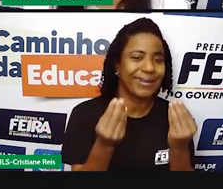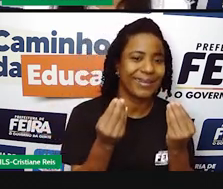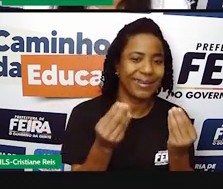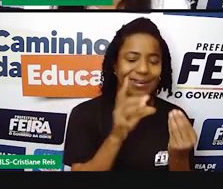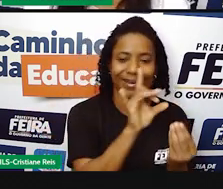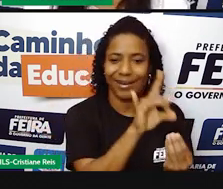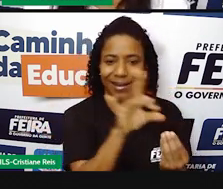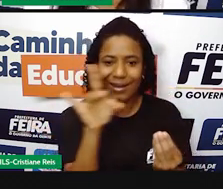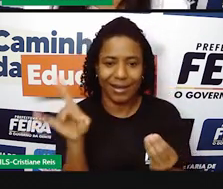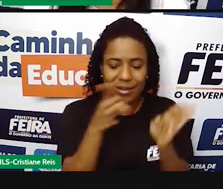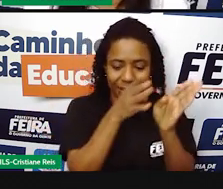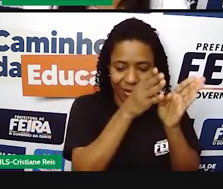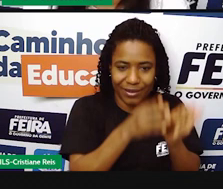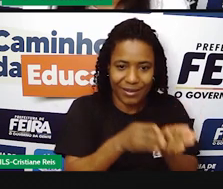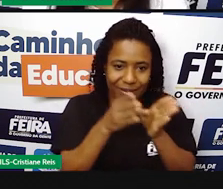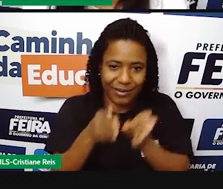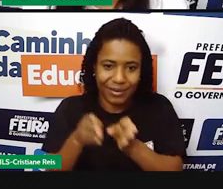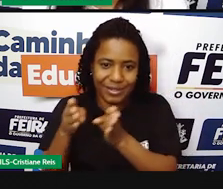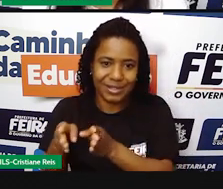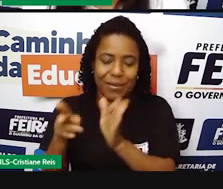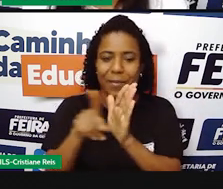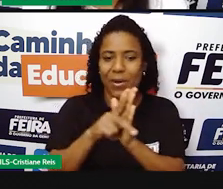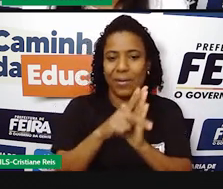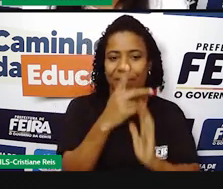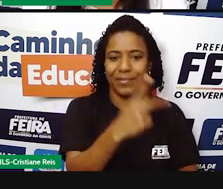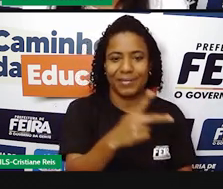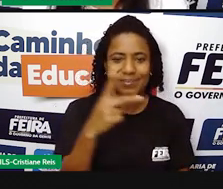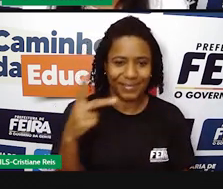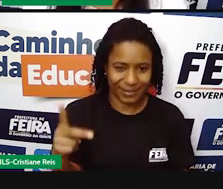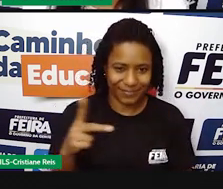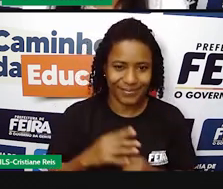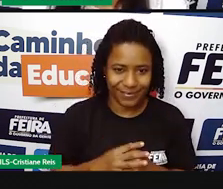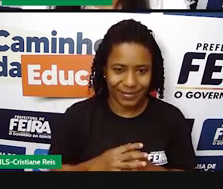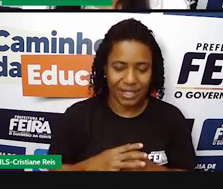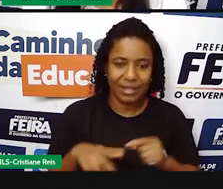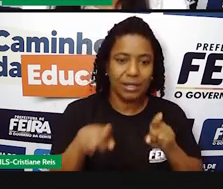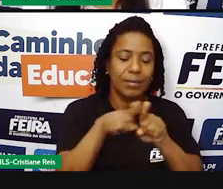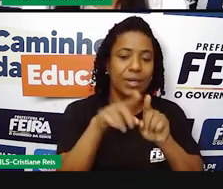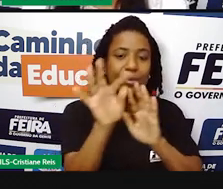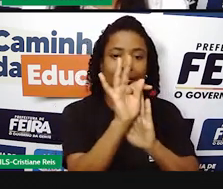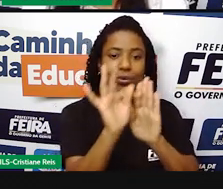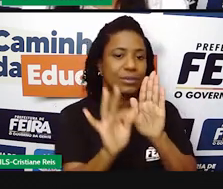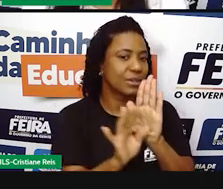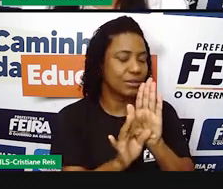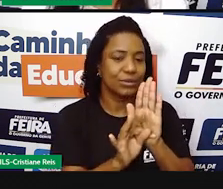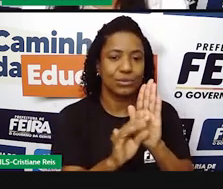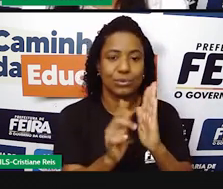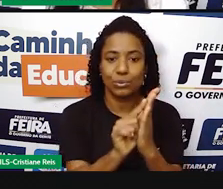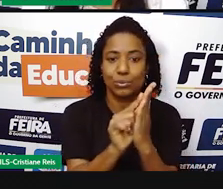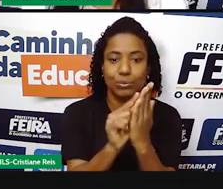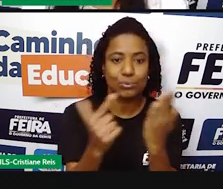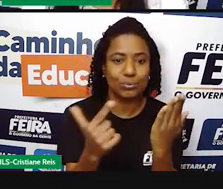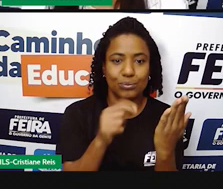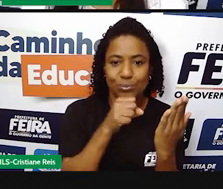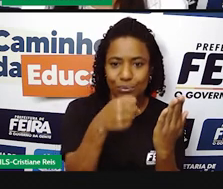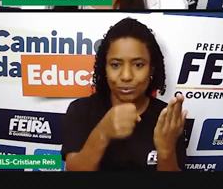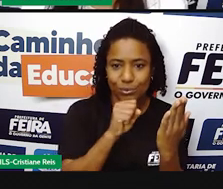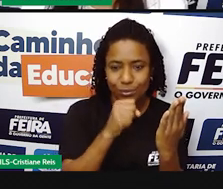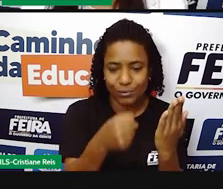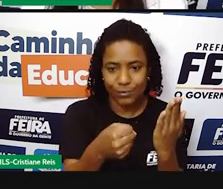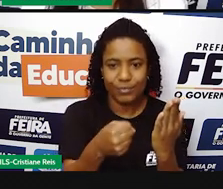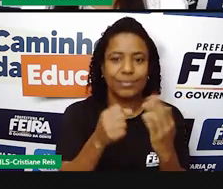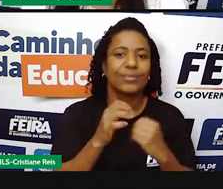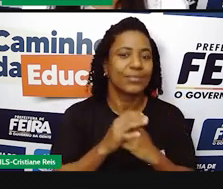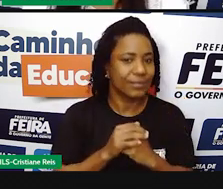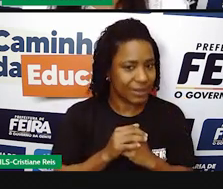de organização própria. E aí os textos jornalísticos, embora eles estejam aí num